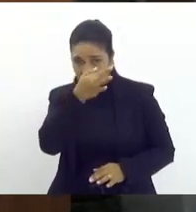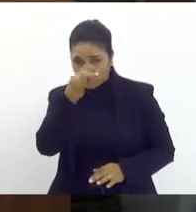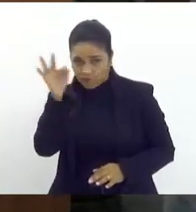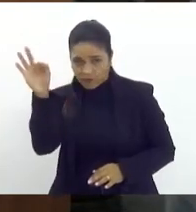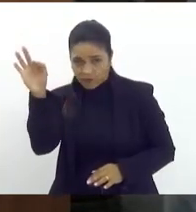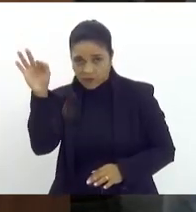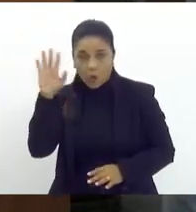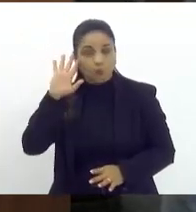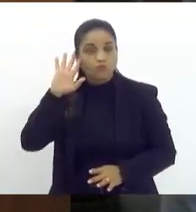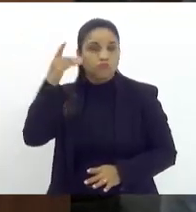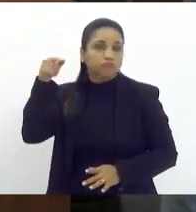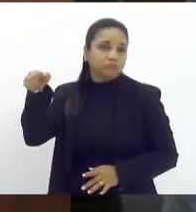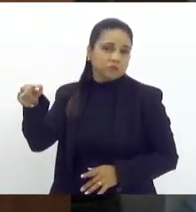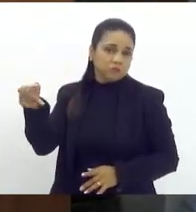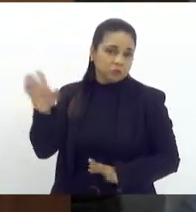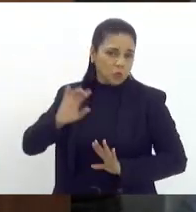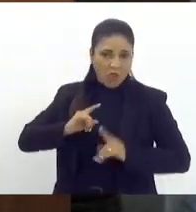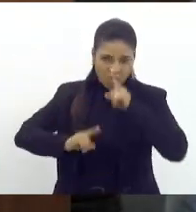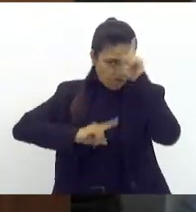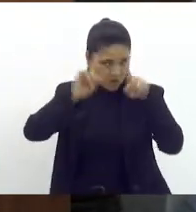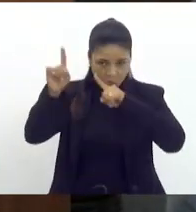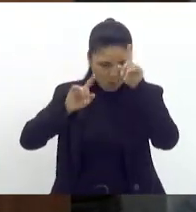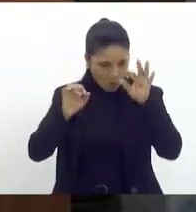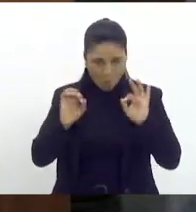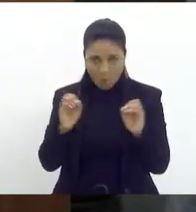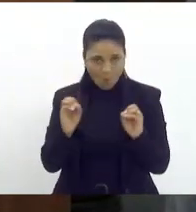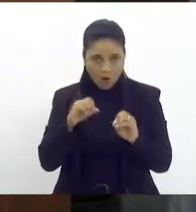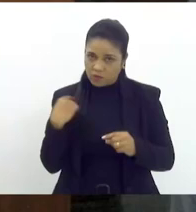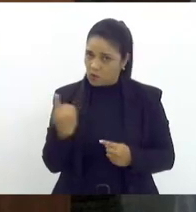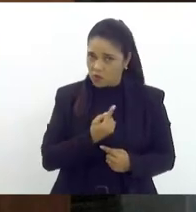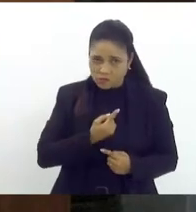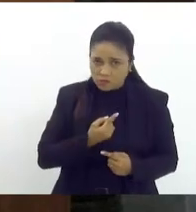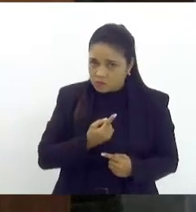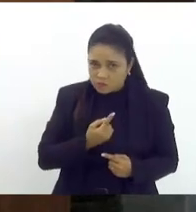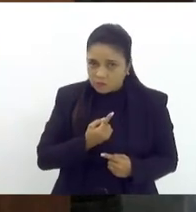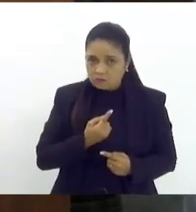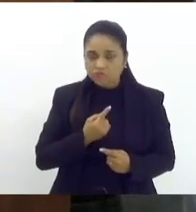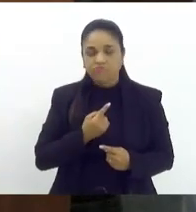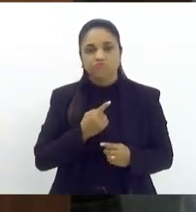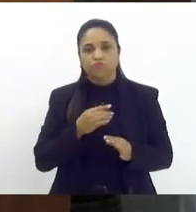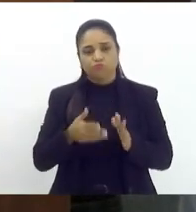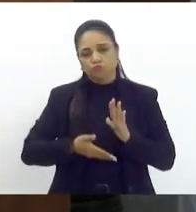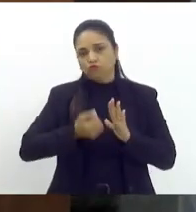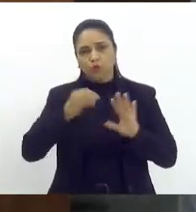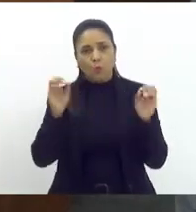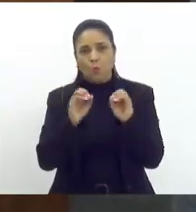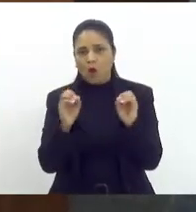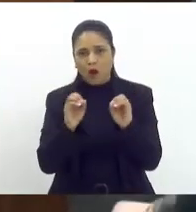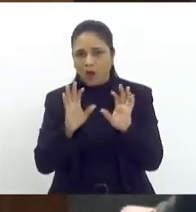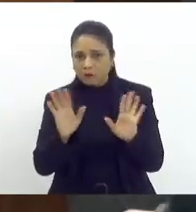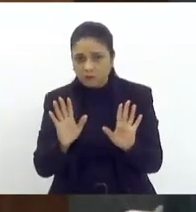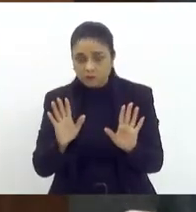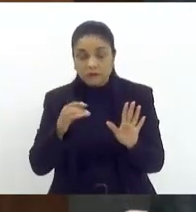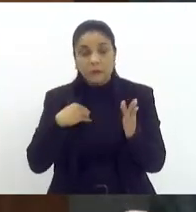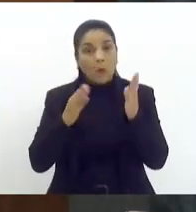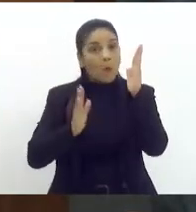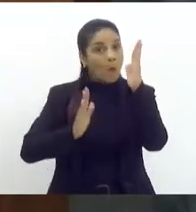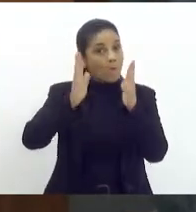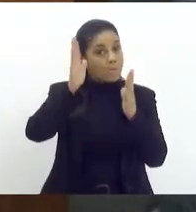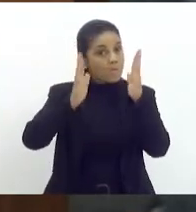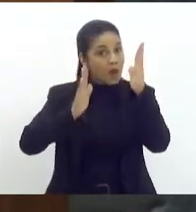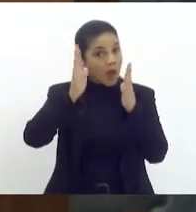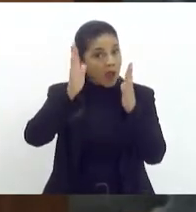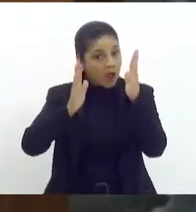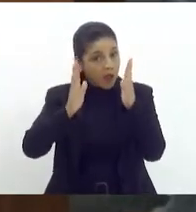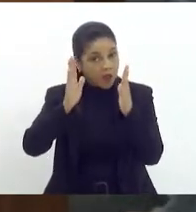nós não estamos inventando nada não Tiramos uma vírgula e basicamente nós estamos estabelecendo um prazo prescricional